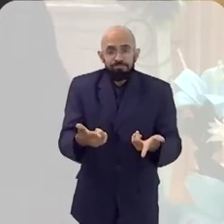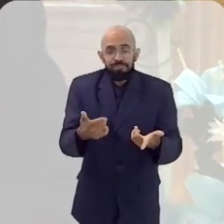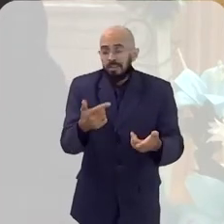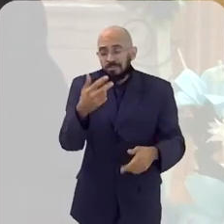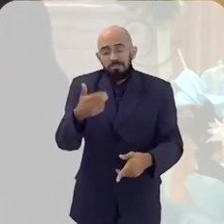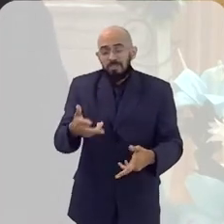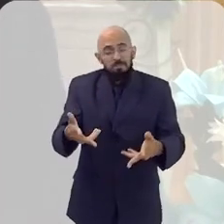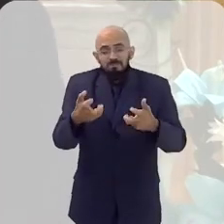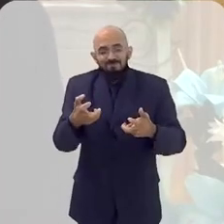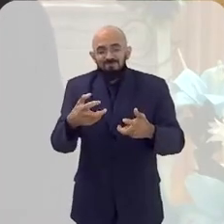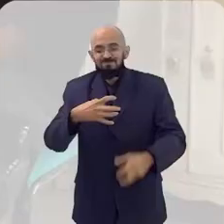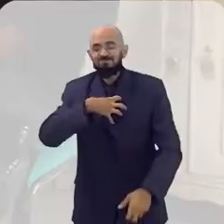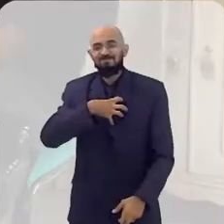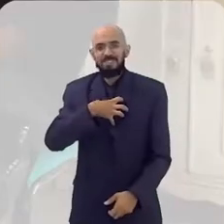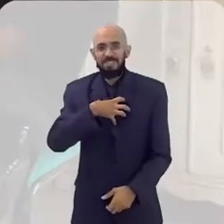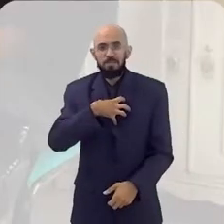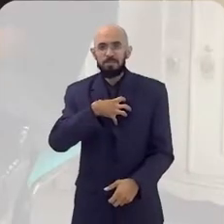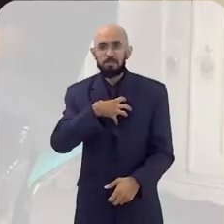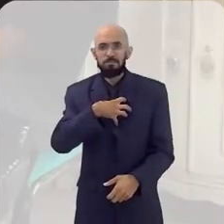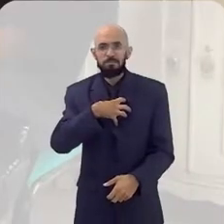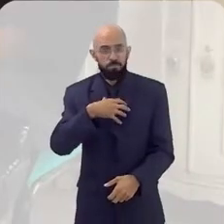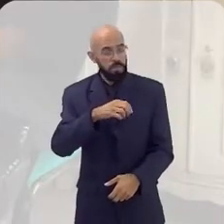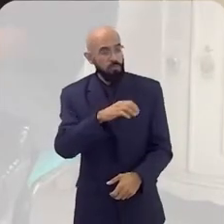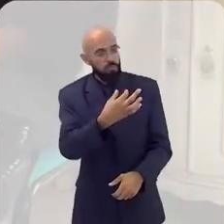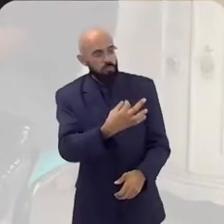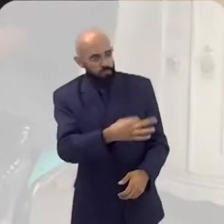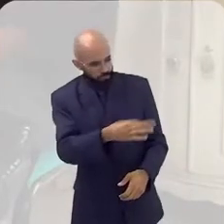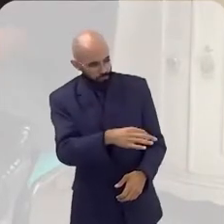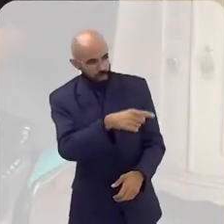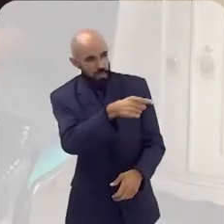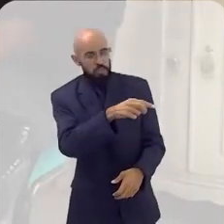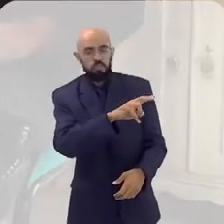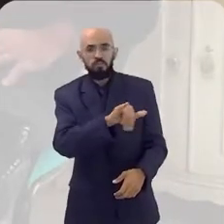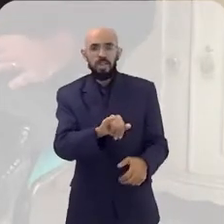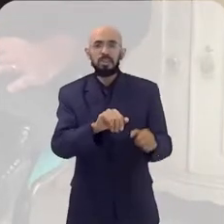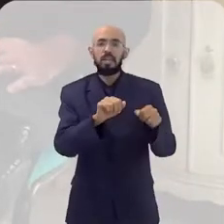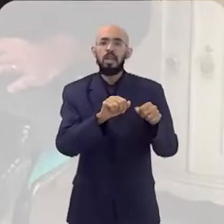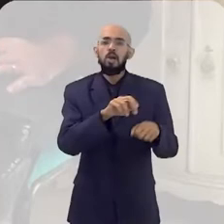as pessoas não estão tendo essa percepção. Bem, a gente vai ter aí o Rio